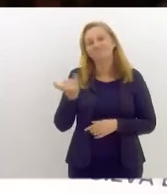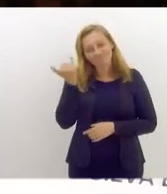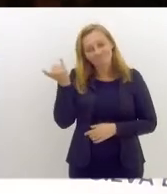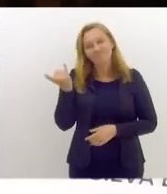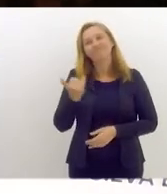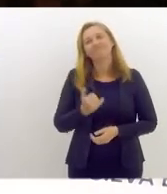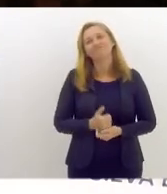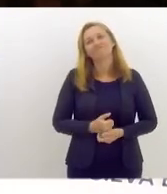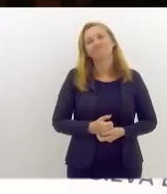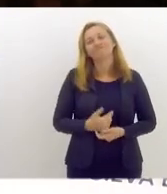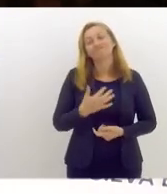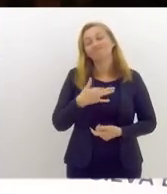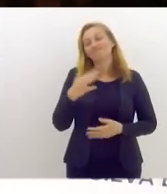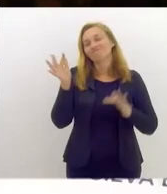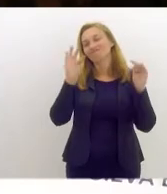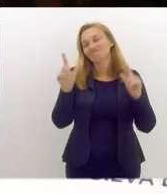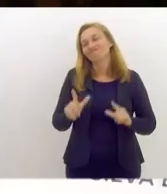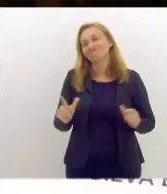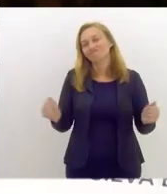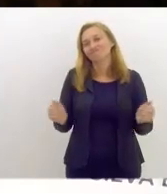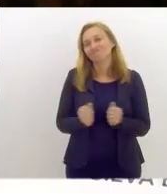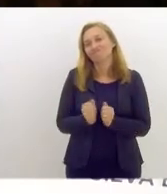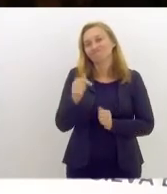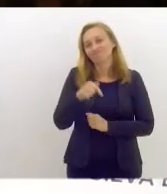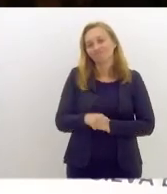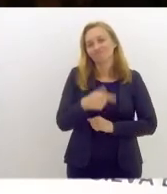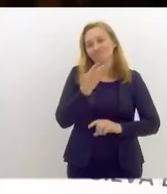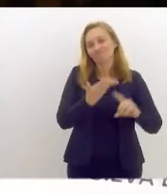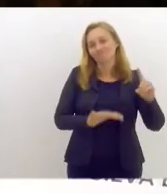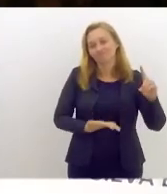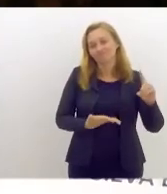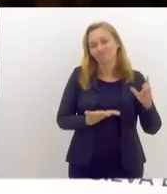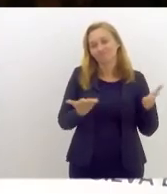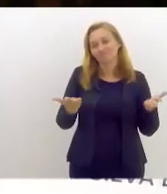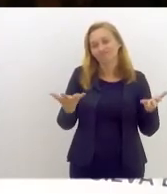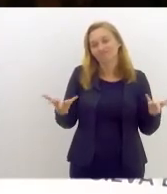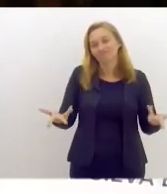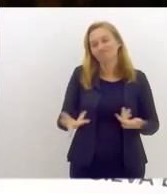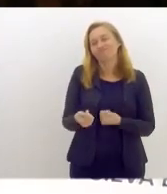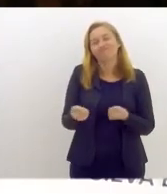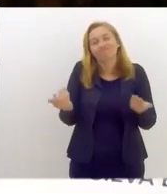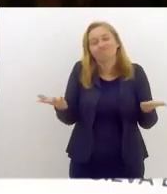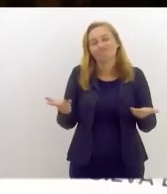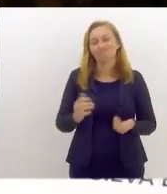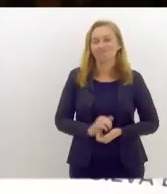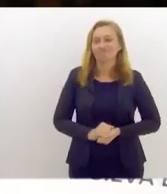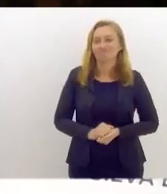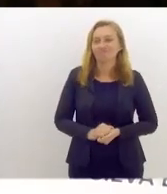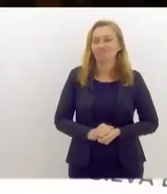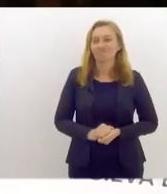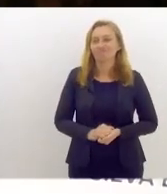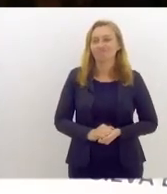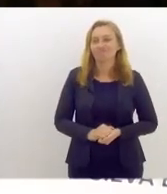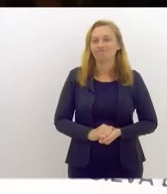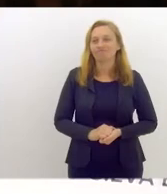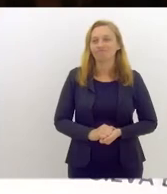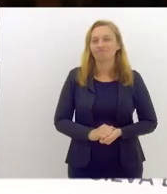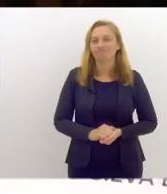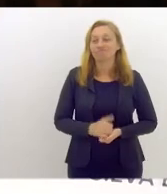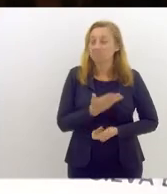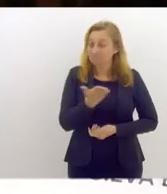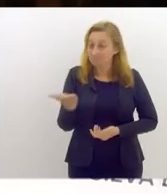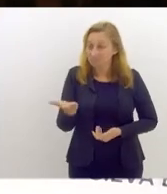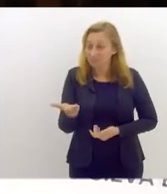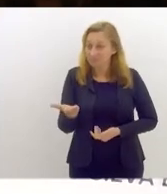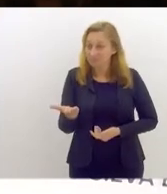e eu fico muito feliz de poder participar aqui hoje desta grande homenagem de prestar relevantes vocês